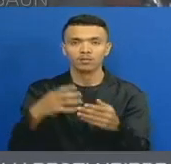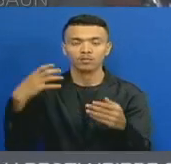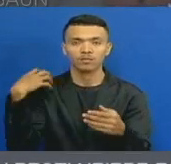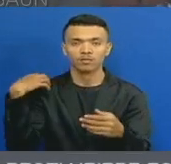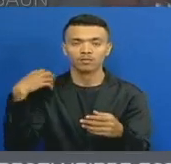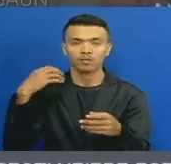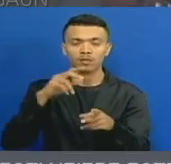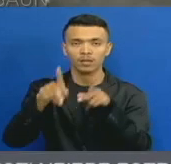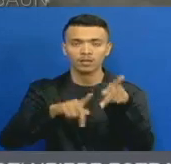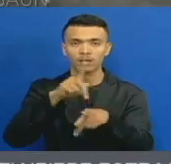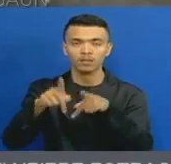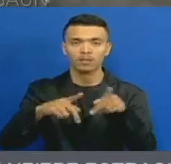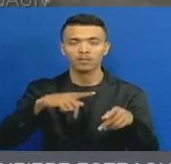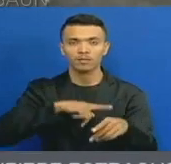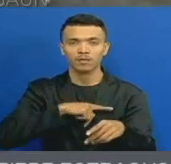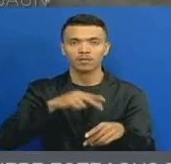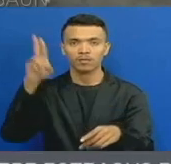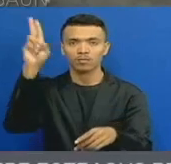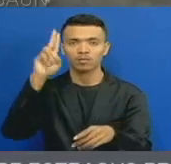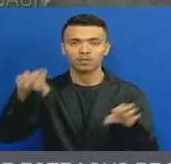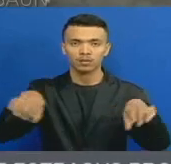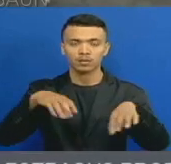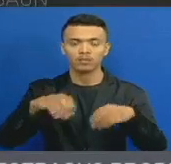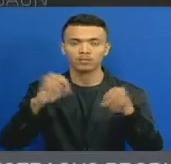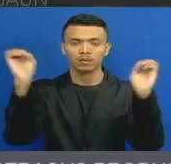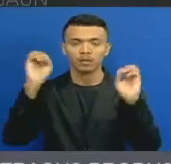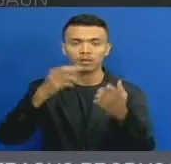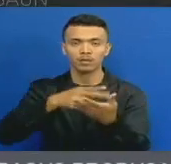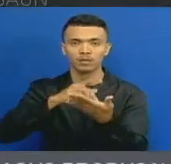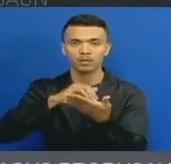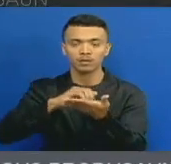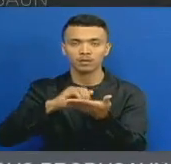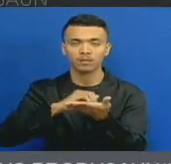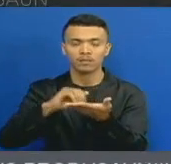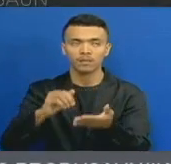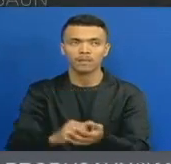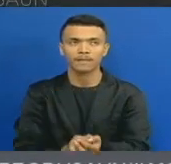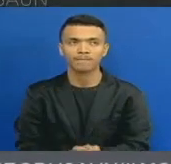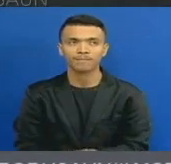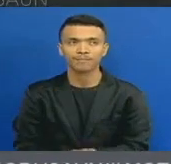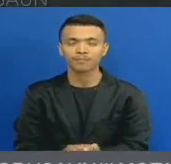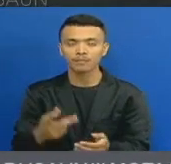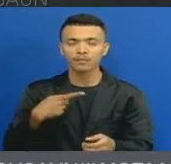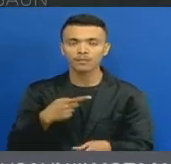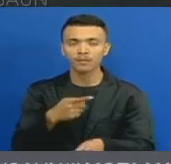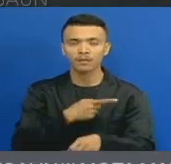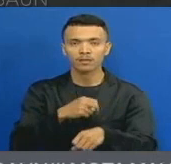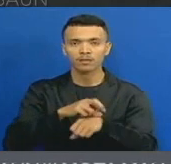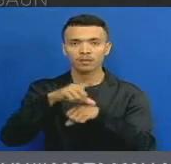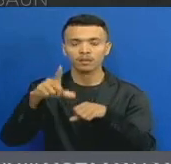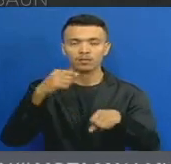ema individual balu neve usa ema nia obra la iha licença. Ne iniciativa Parlamento Nacional